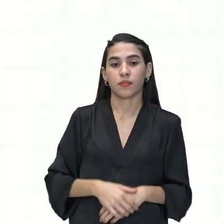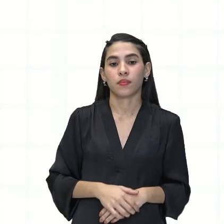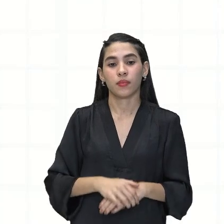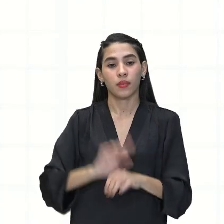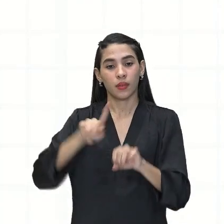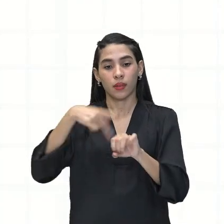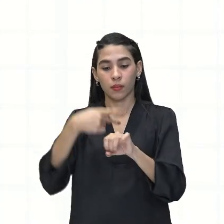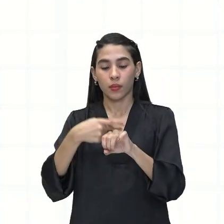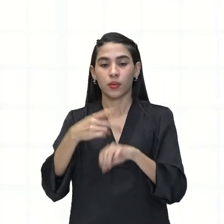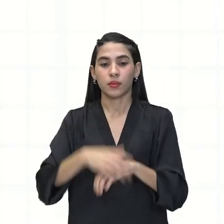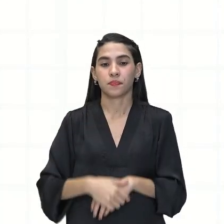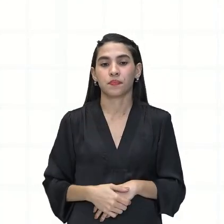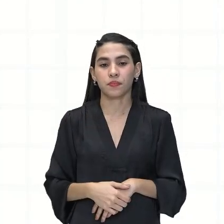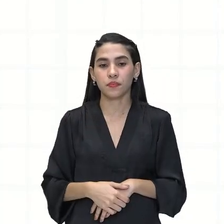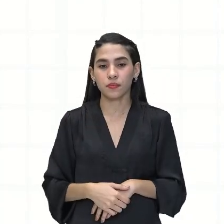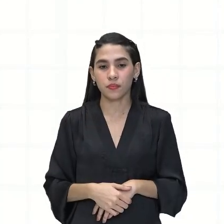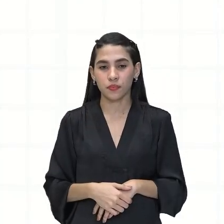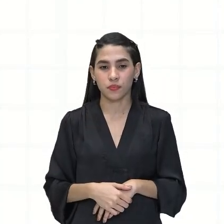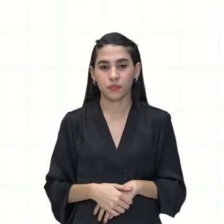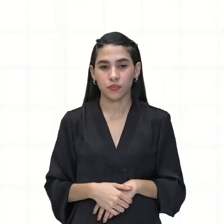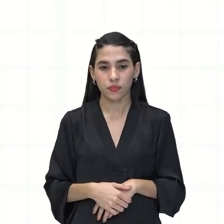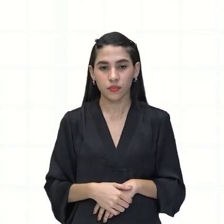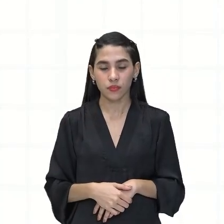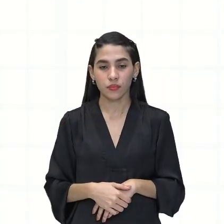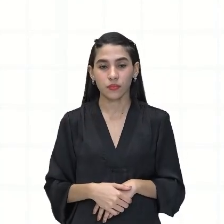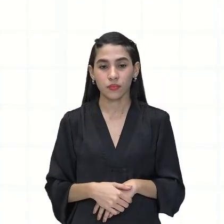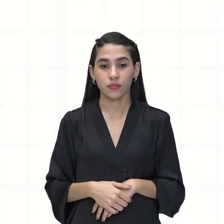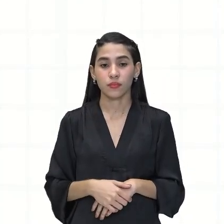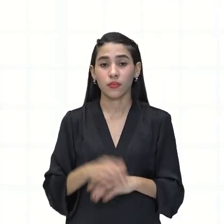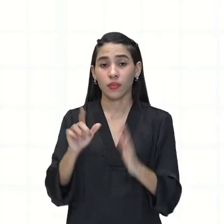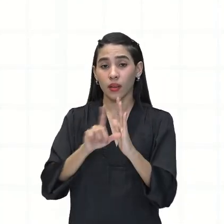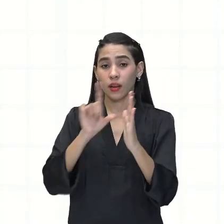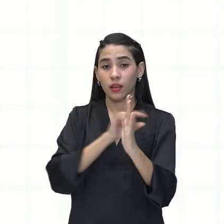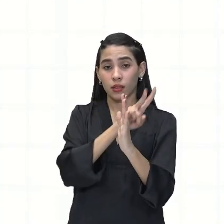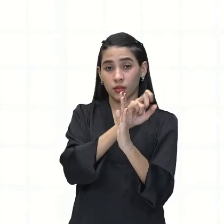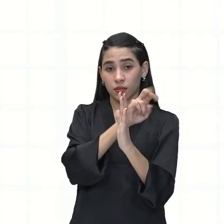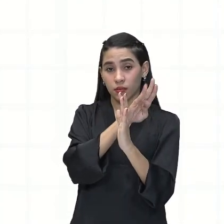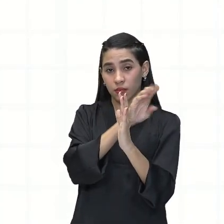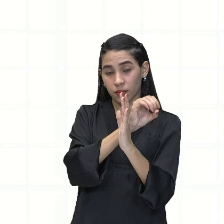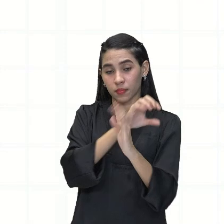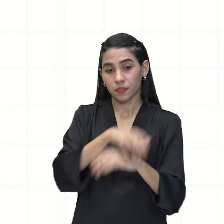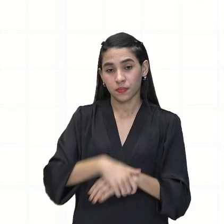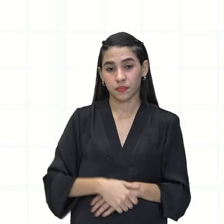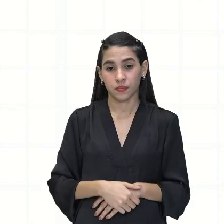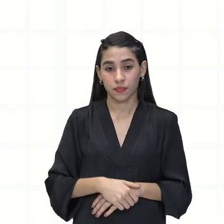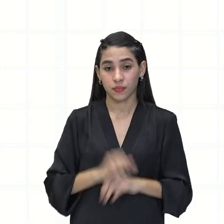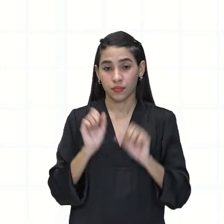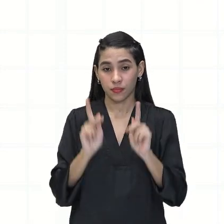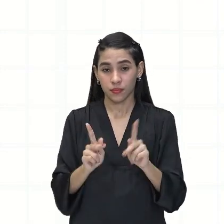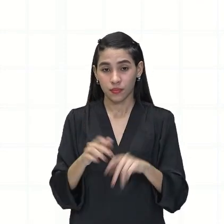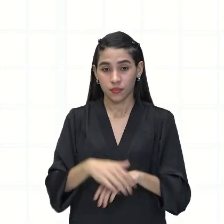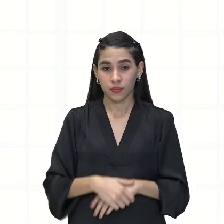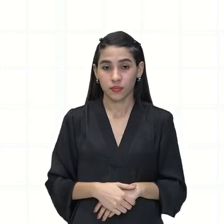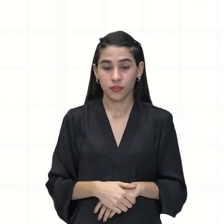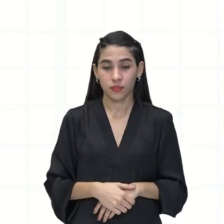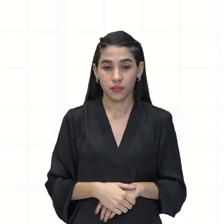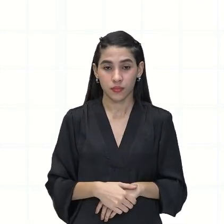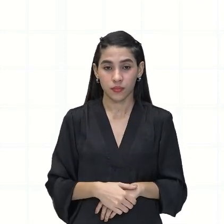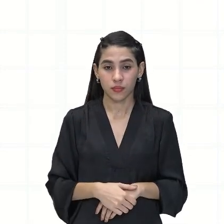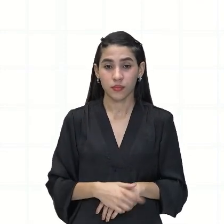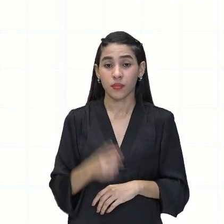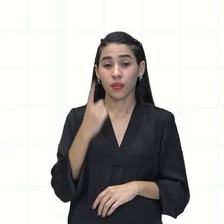Consequentemente, vai vir o quê? Antes do nosso verbo. certo? Então, aqui a gente está vendo o